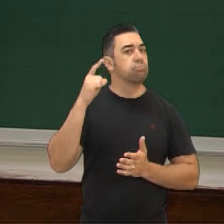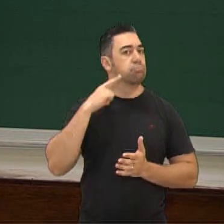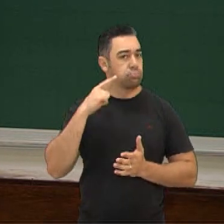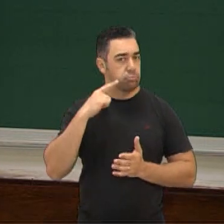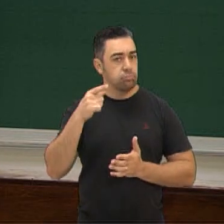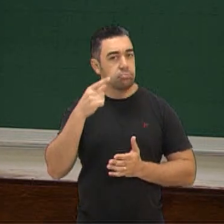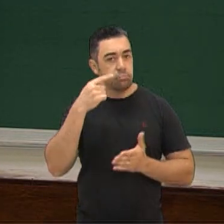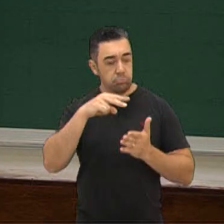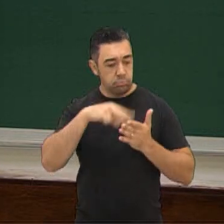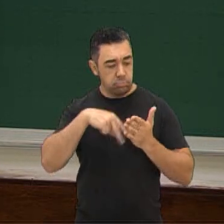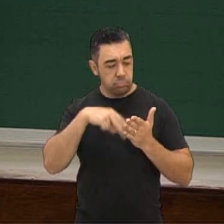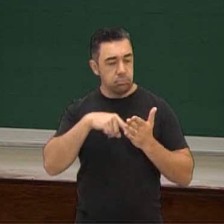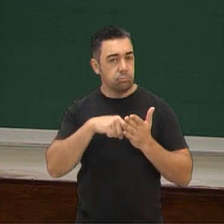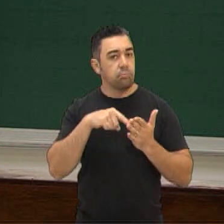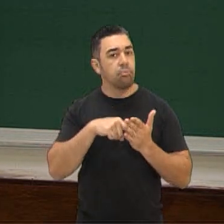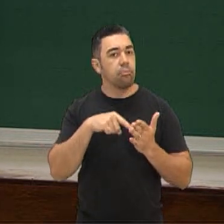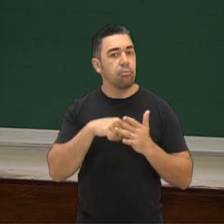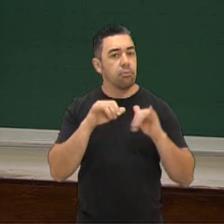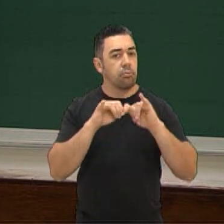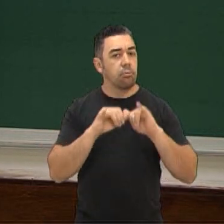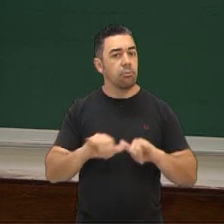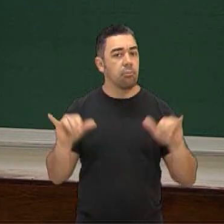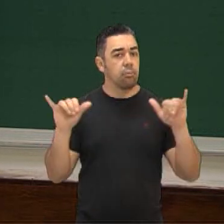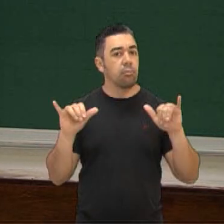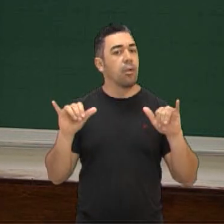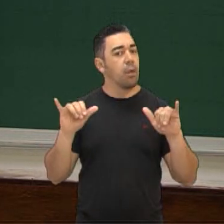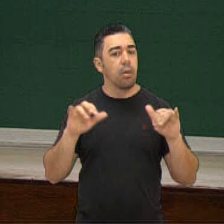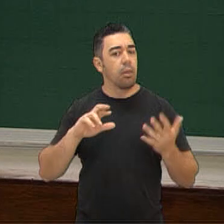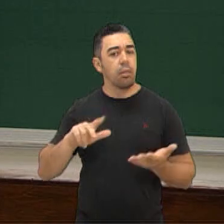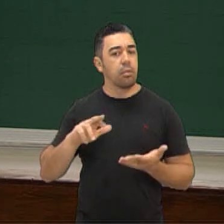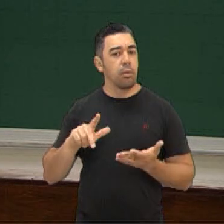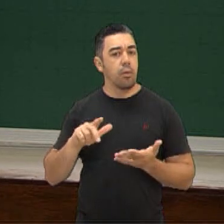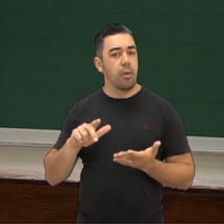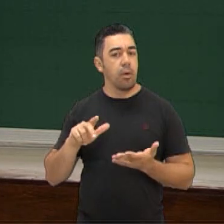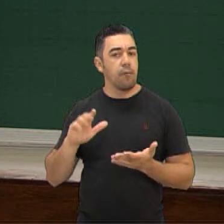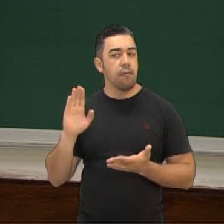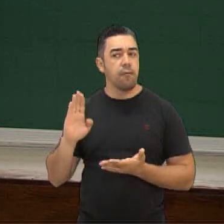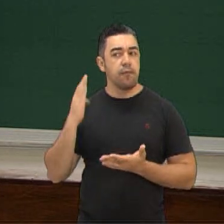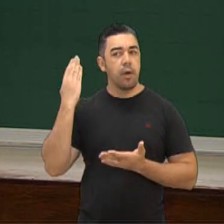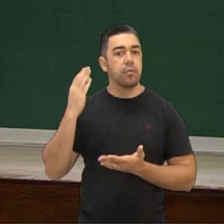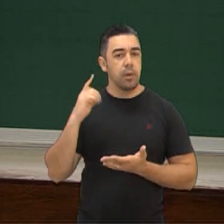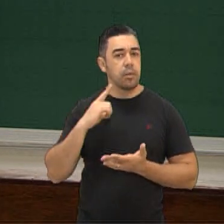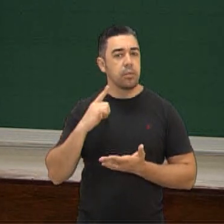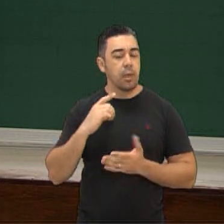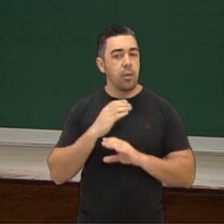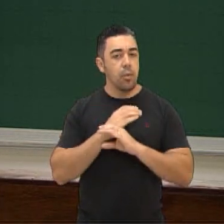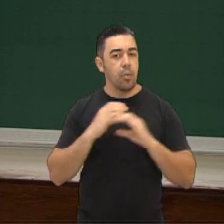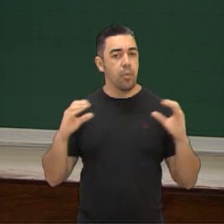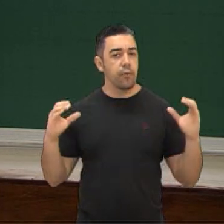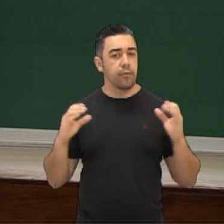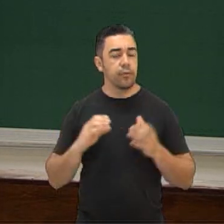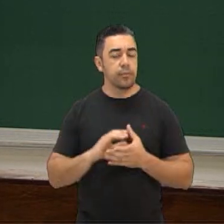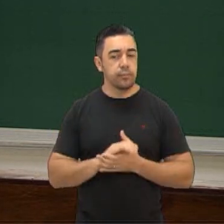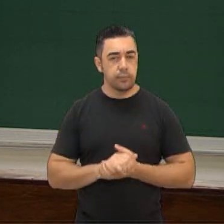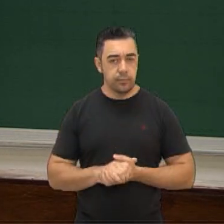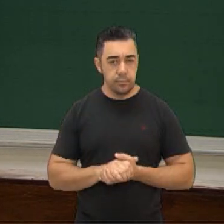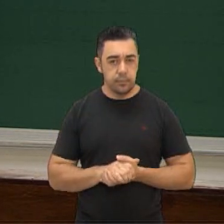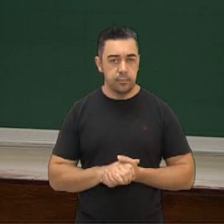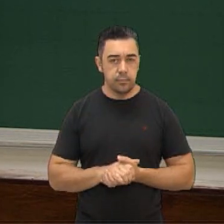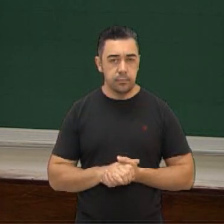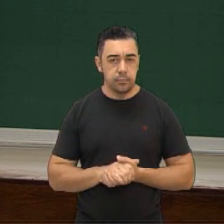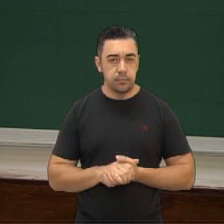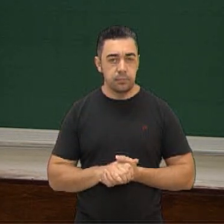que você está lendo, aquela notícia que você está vendo ali, não se trata de fake, é de confiança essa notícia, tá? E aqui o